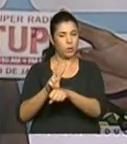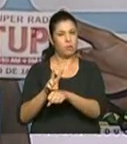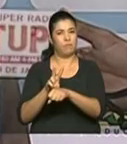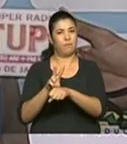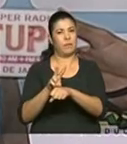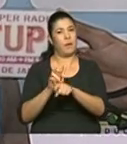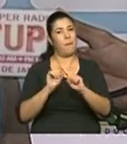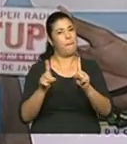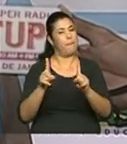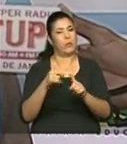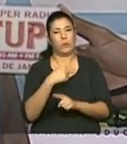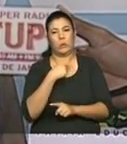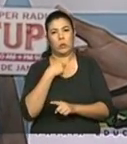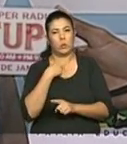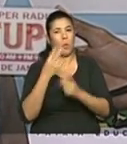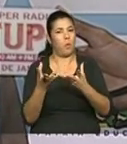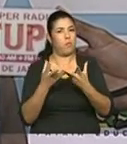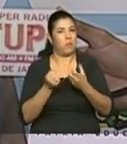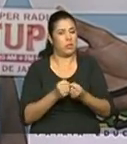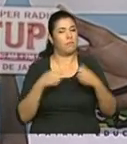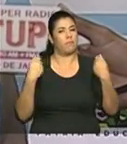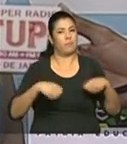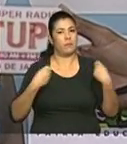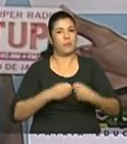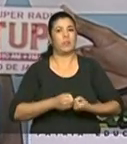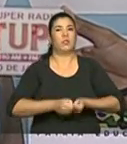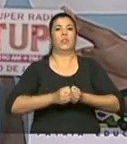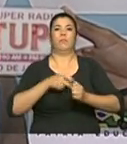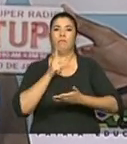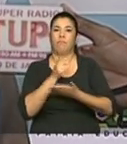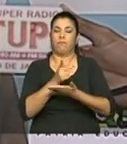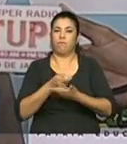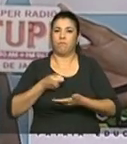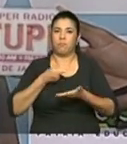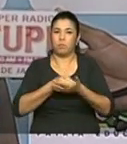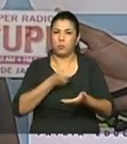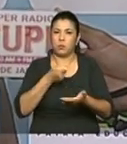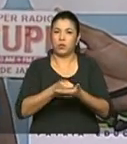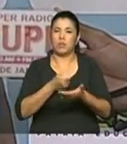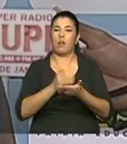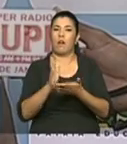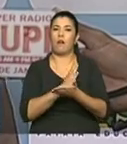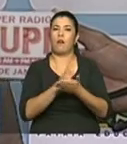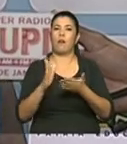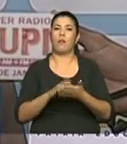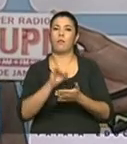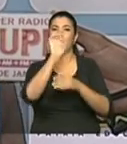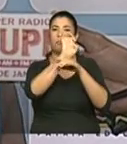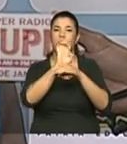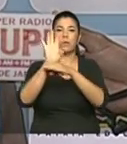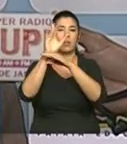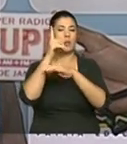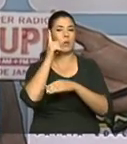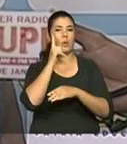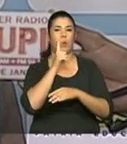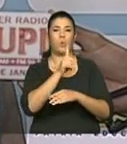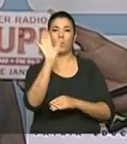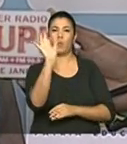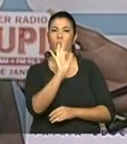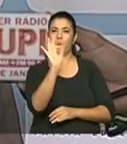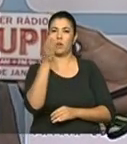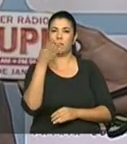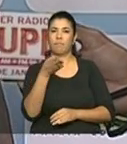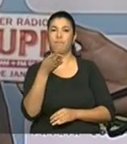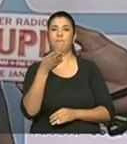inegável que nós ainda temos que avançar muito no controle, principalmente em estados que não atingiram o padrão que